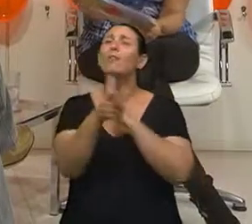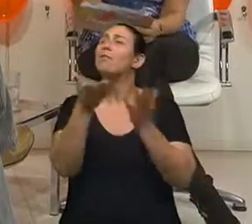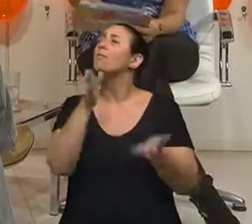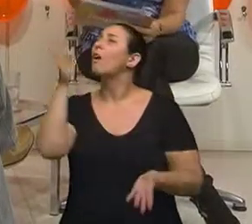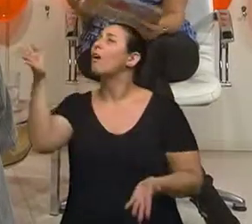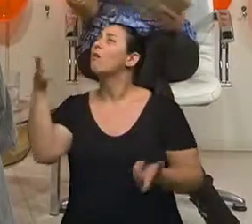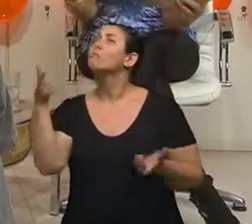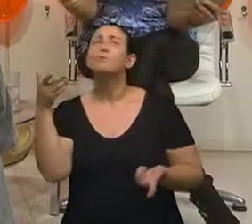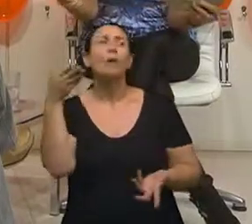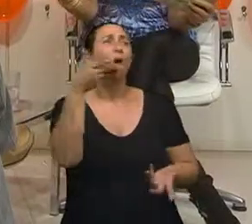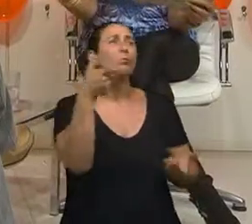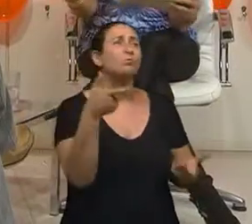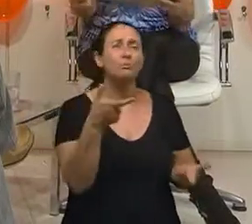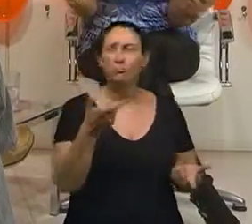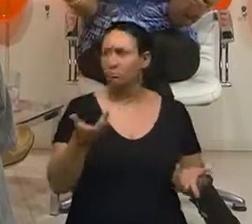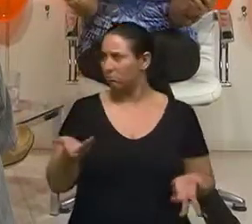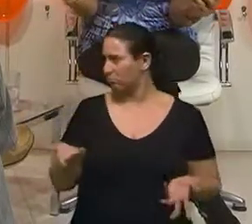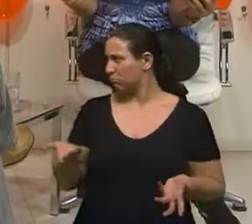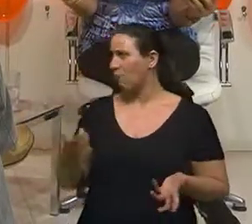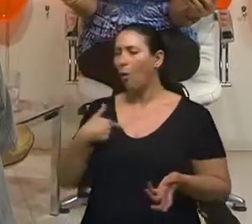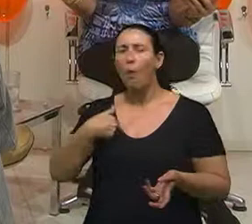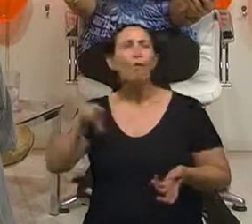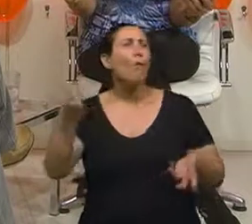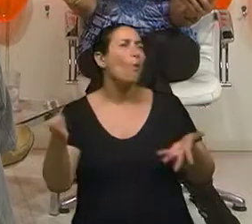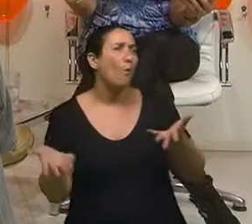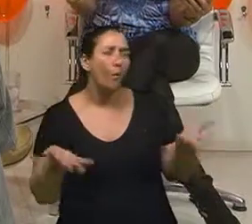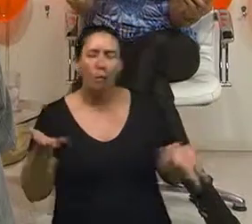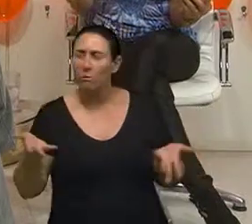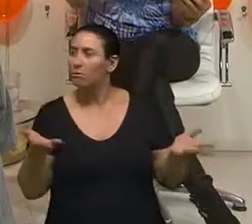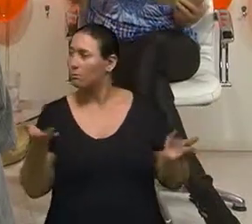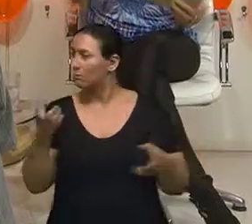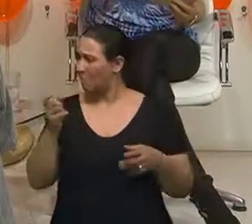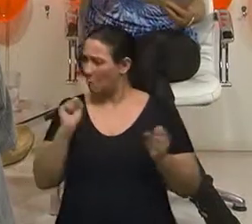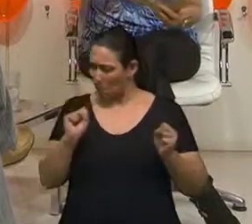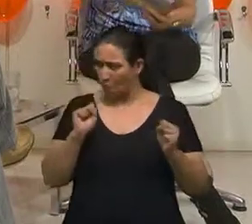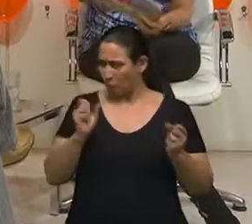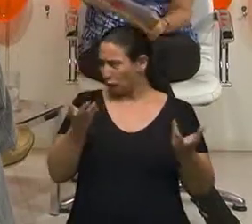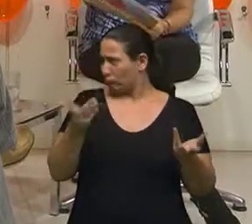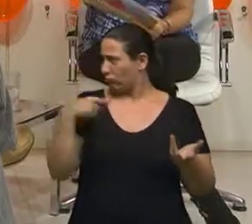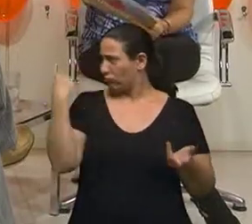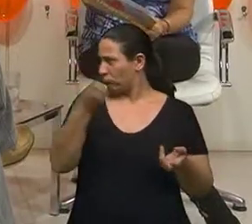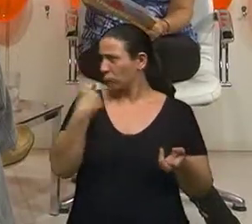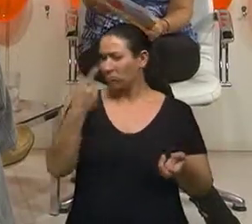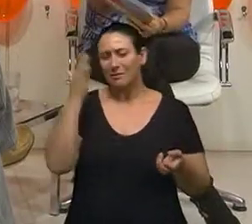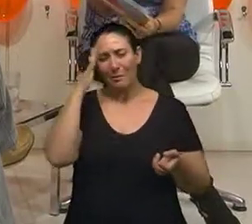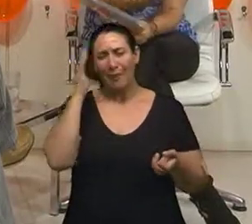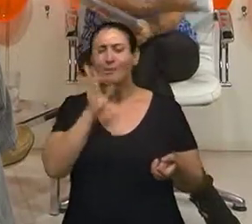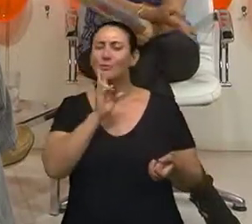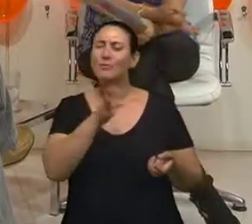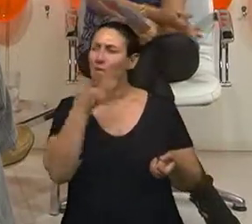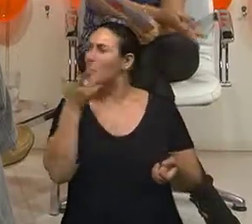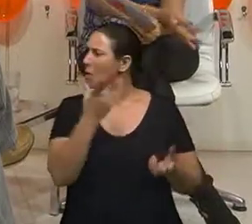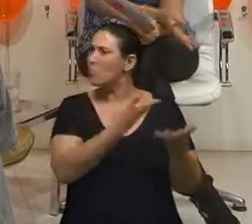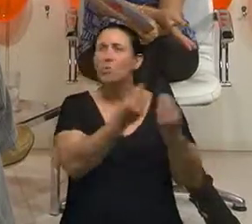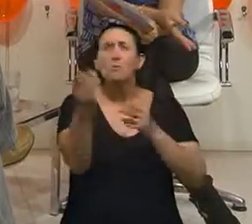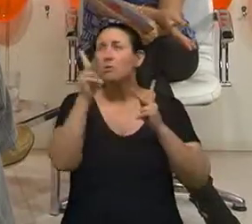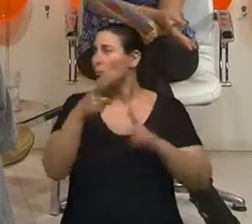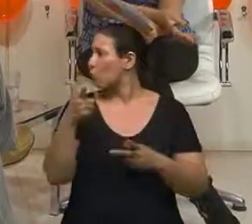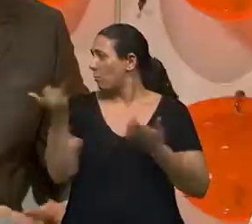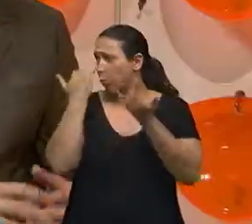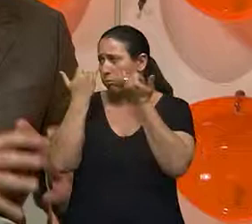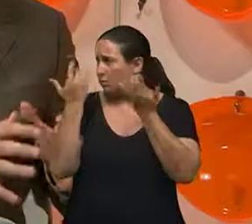vai? A gente também vê muita gente assim, aonde que eu vou? Né? Pode parecer para nós uma resposta simples, mas para as pessoas às vezes claro.